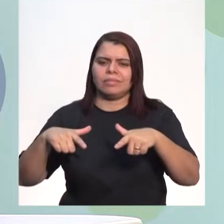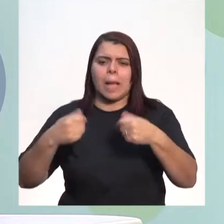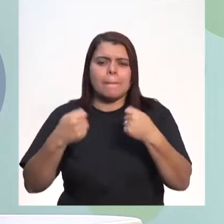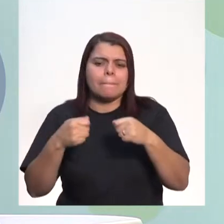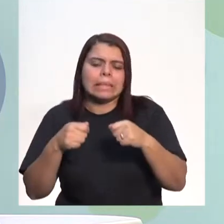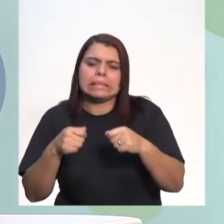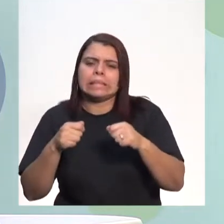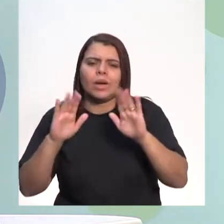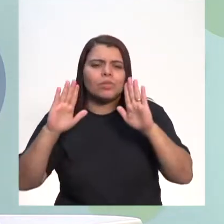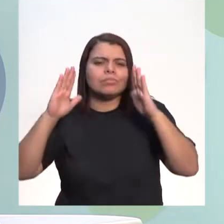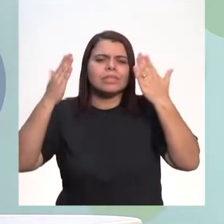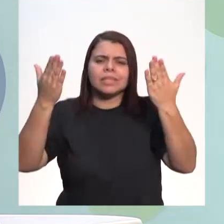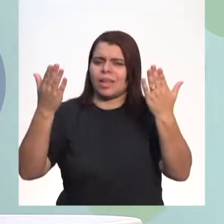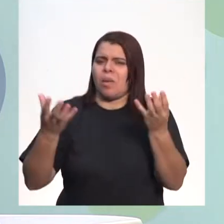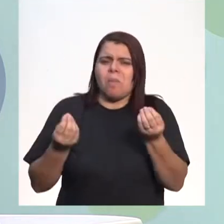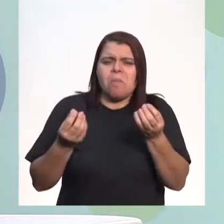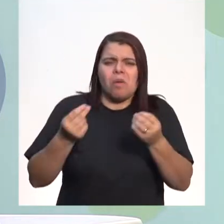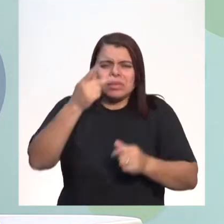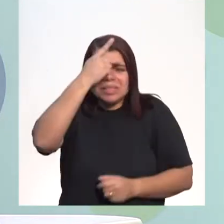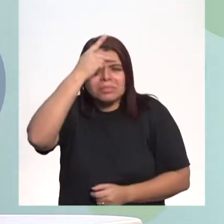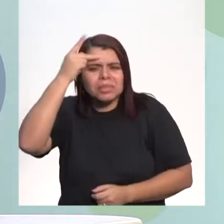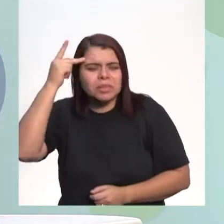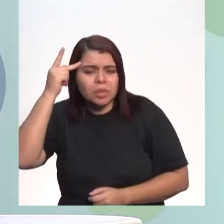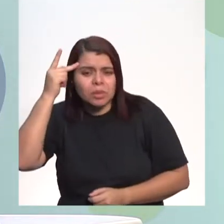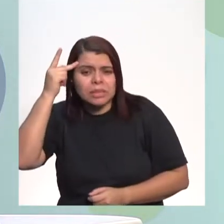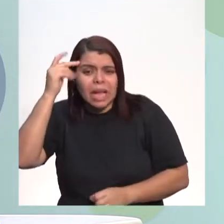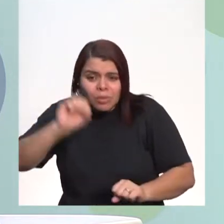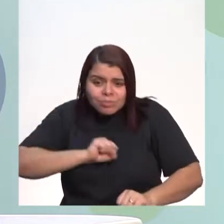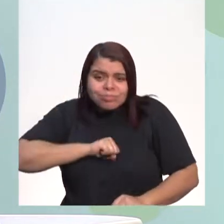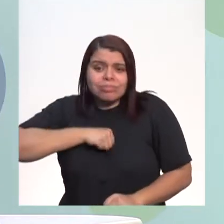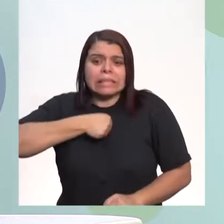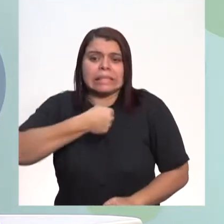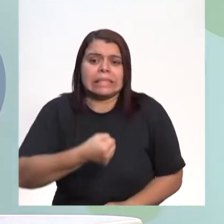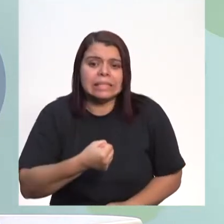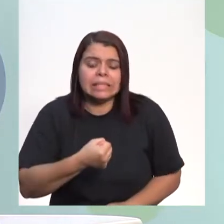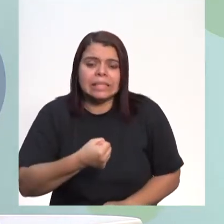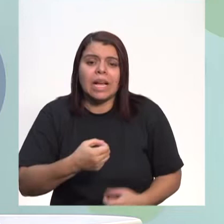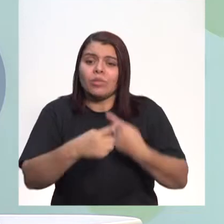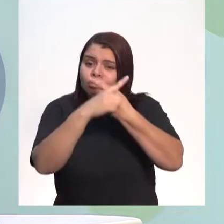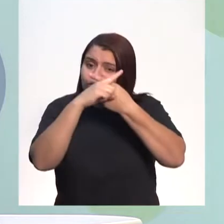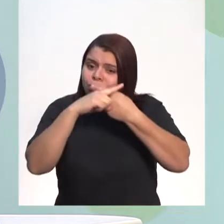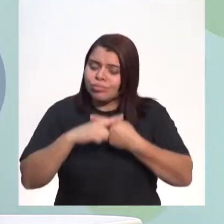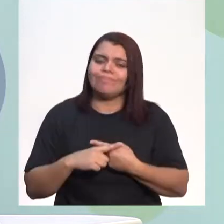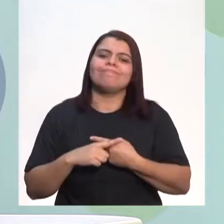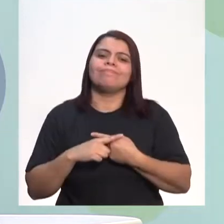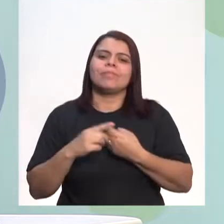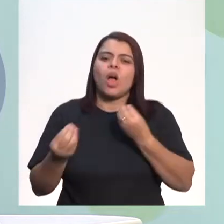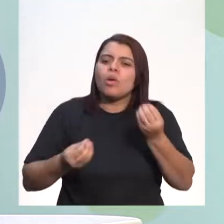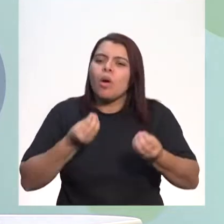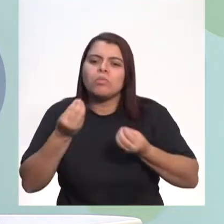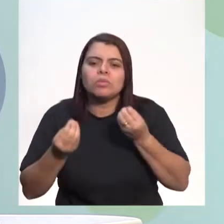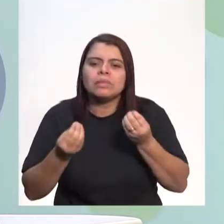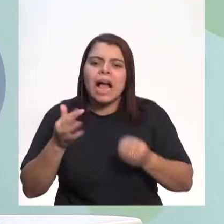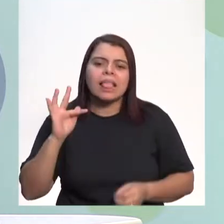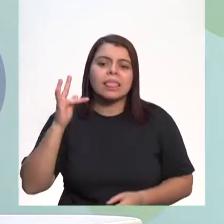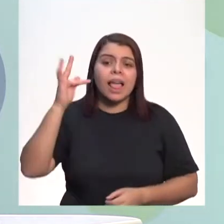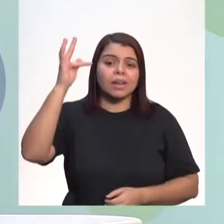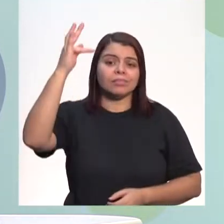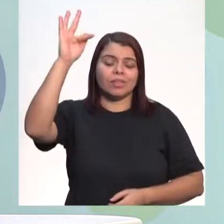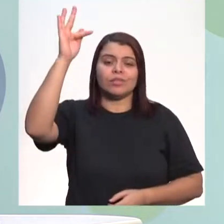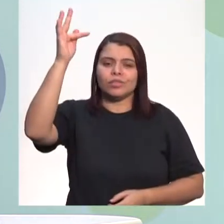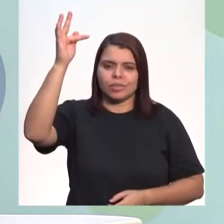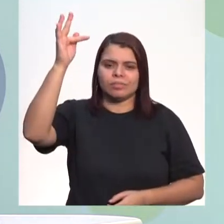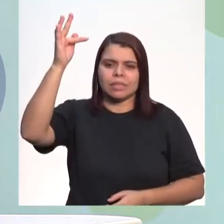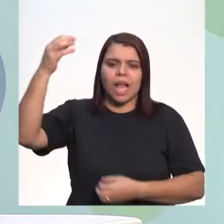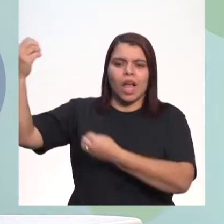E aí vem o desafio e também vem o auxílio da tecnologia nesse momento. Ter uma estrutura como